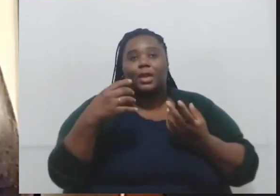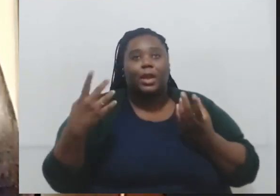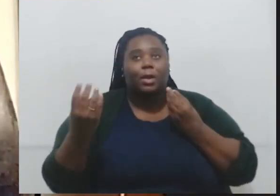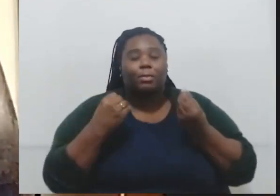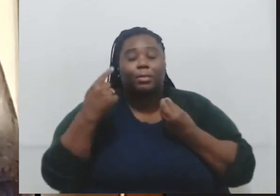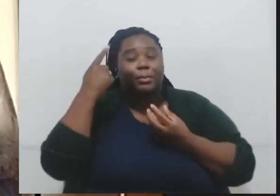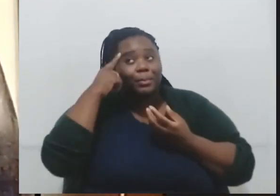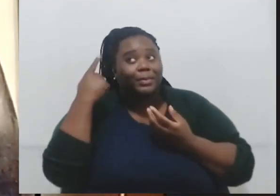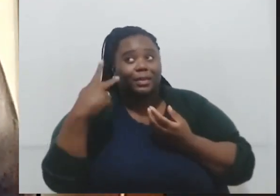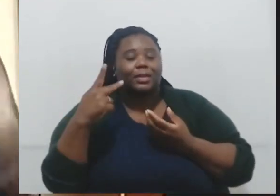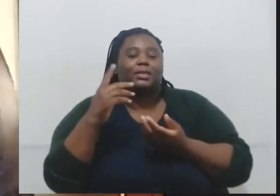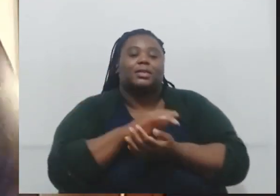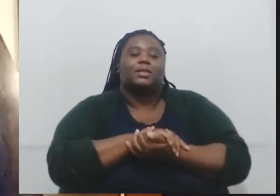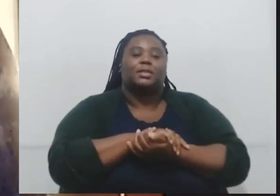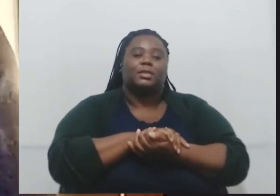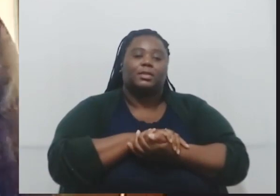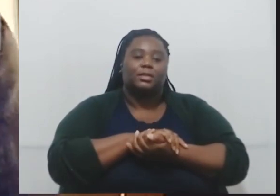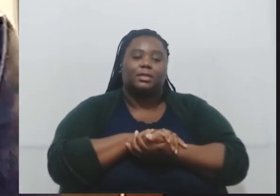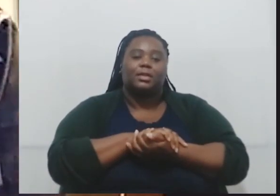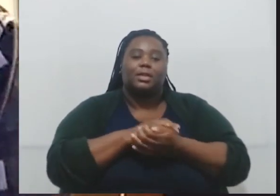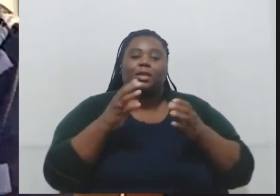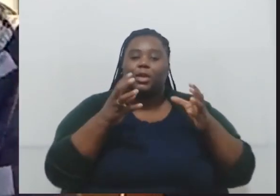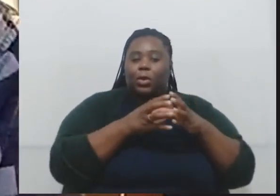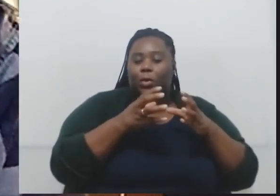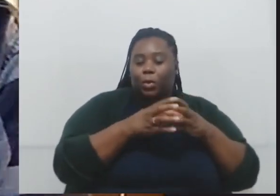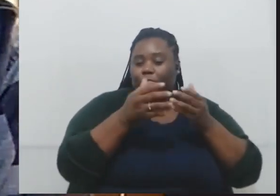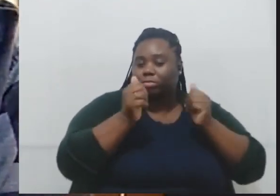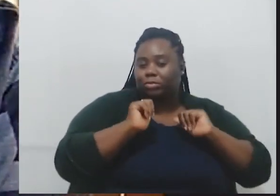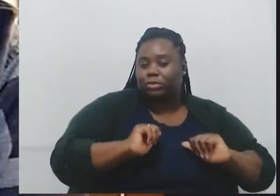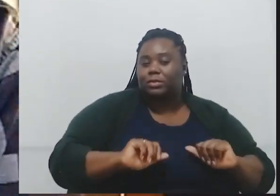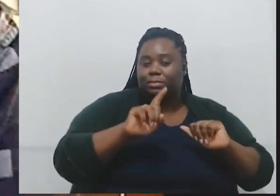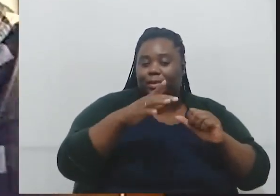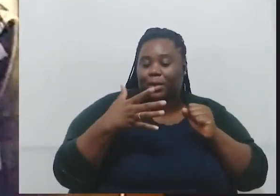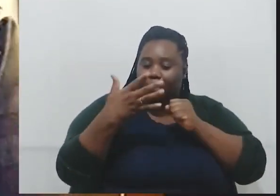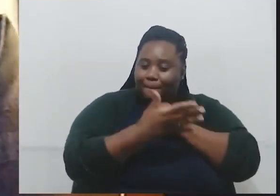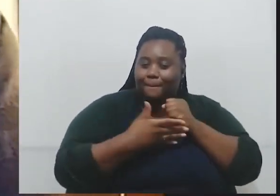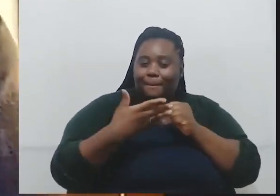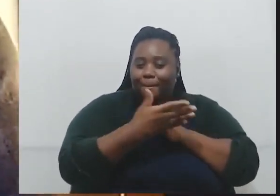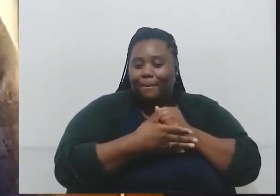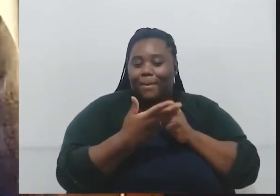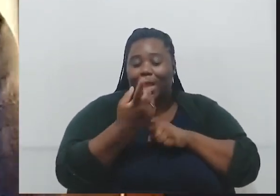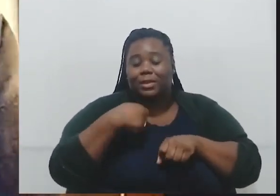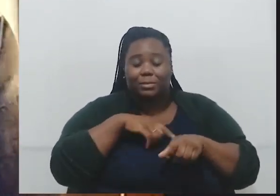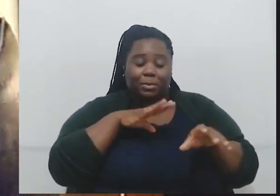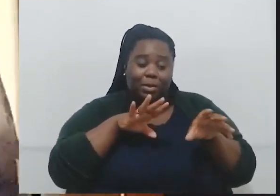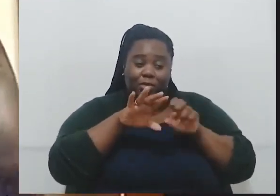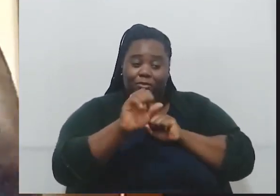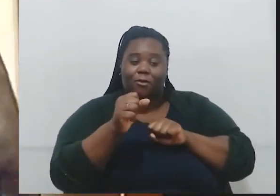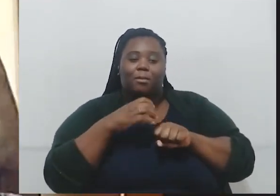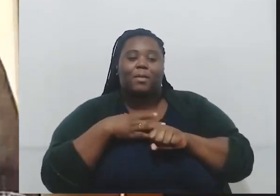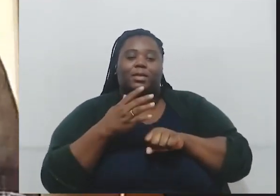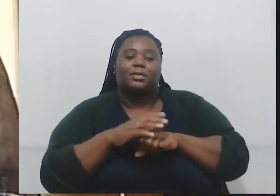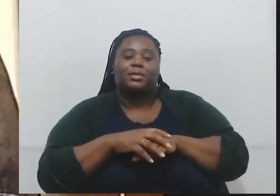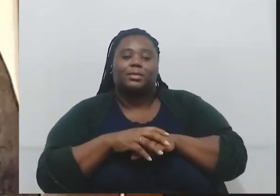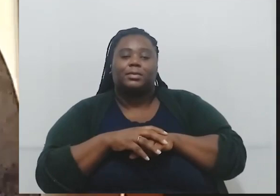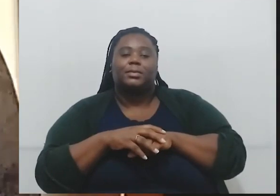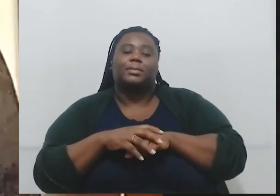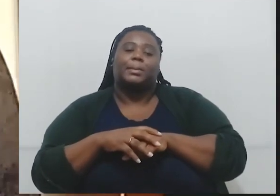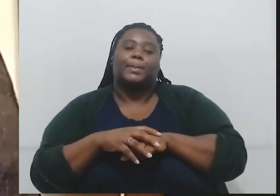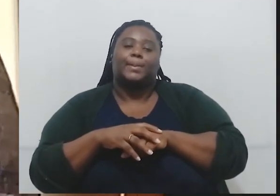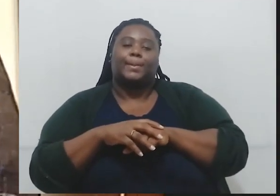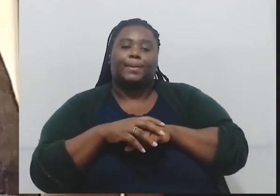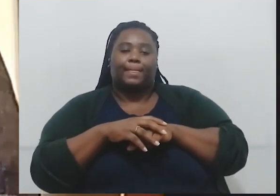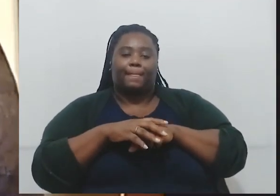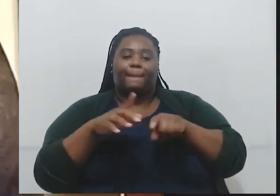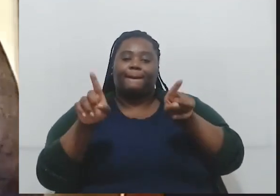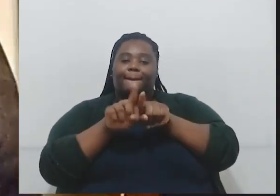neles. Se você pensar na Companhia dos Atores, é fundamental para minha formação estética, a Companhia dos Atores no Rio. Mas também tem essa galera que está assim,